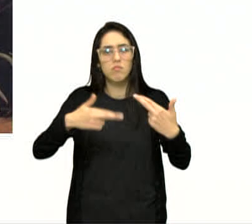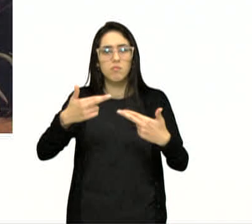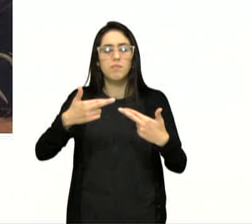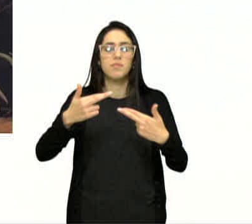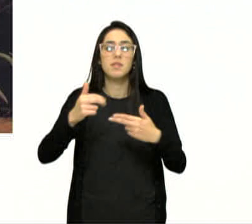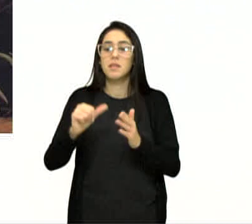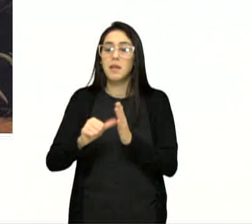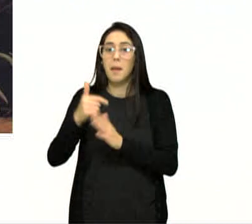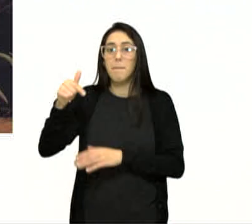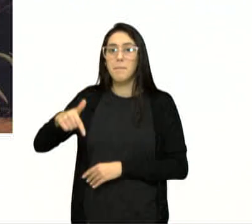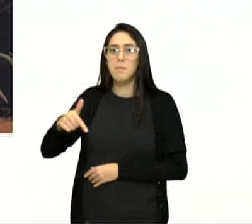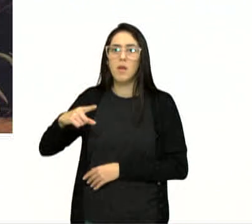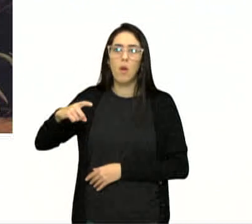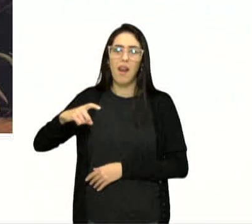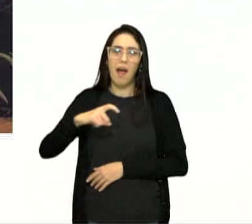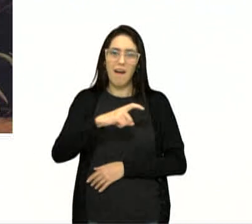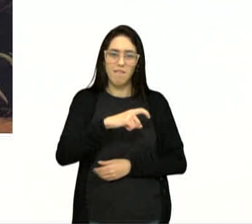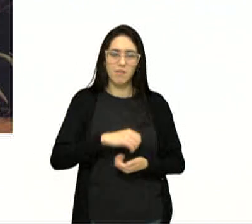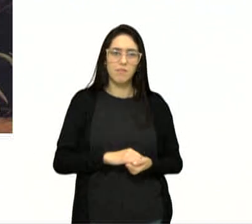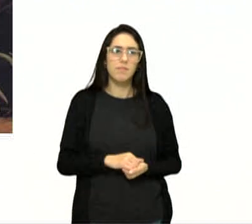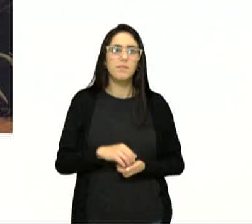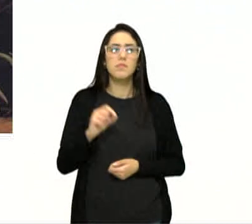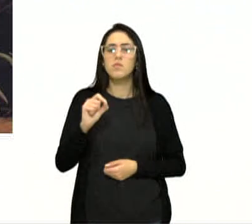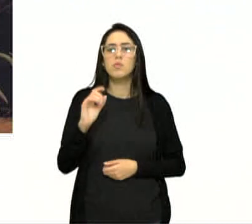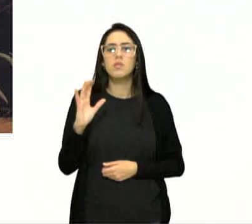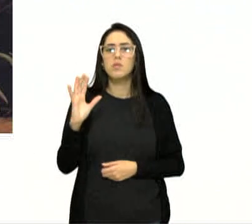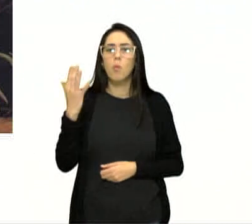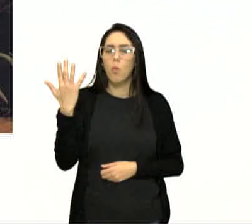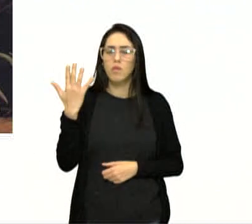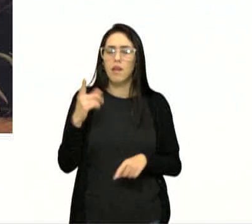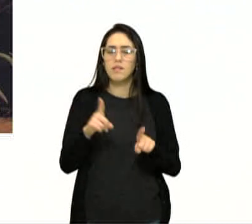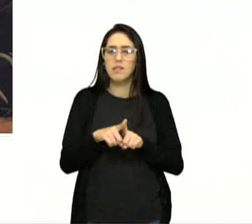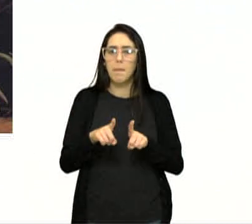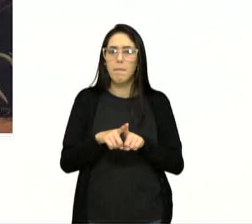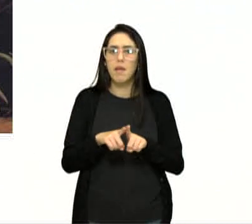larva. E outro caso que acontece ali é a questão